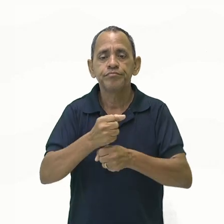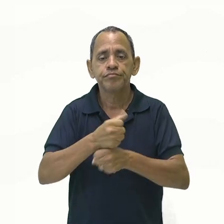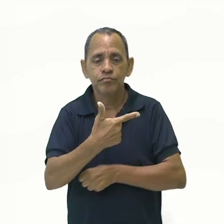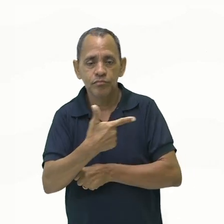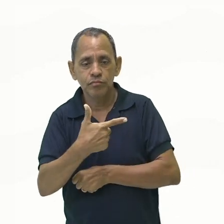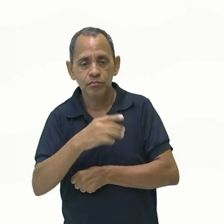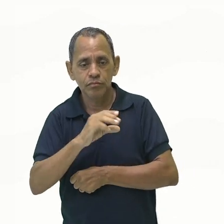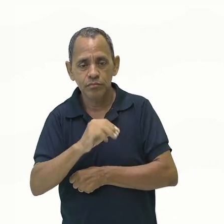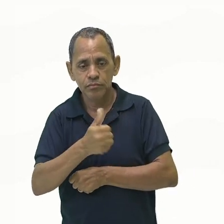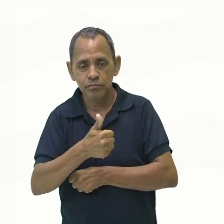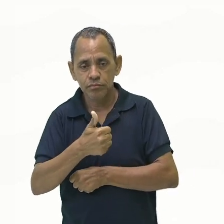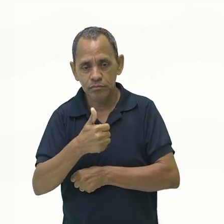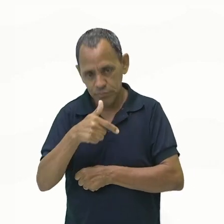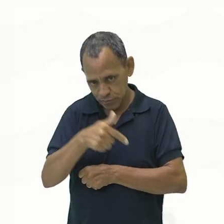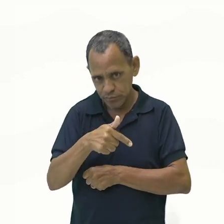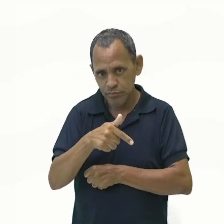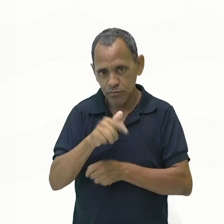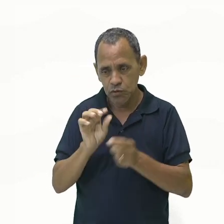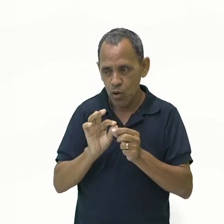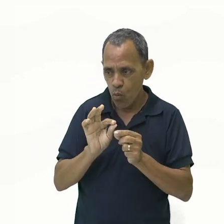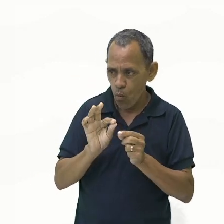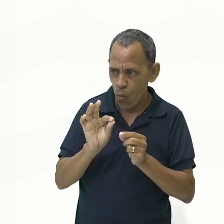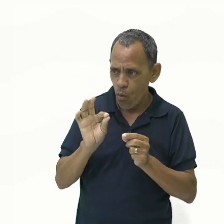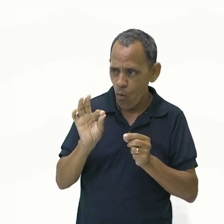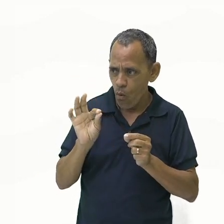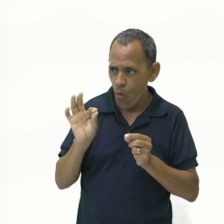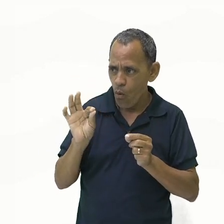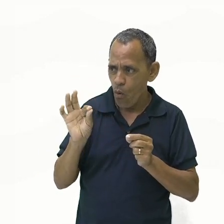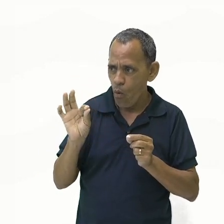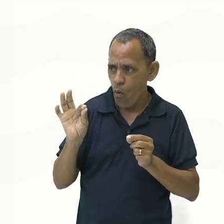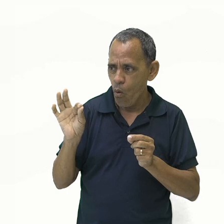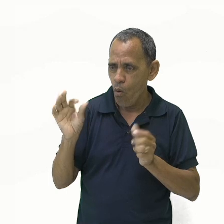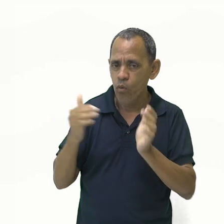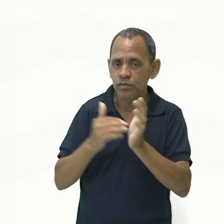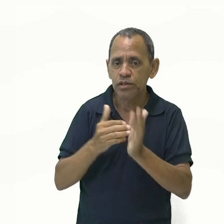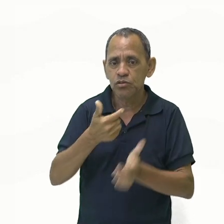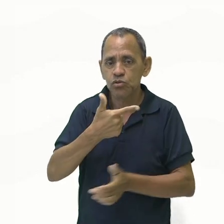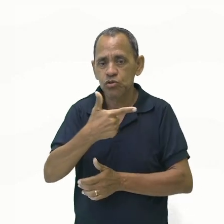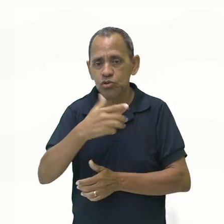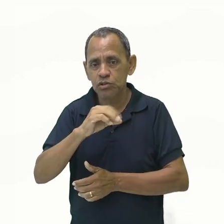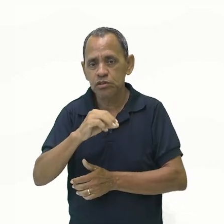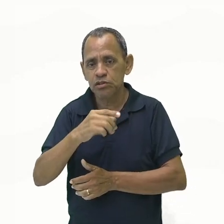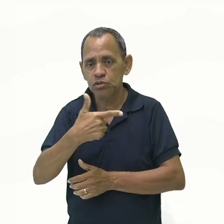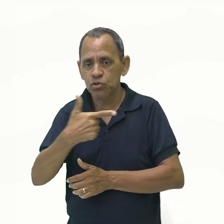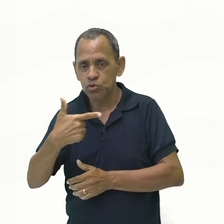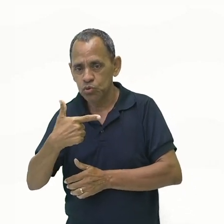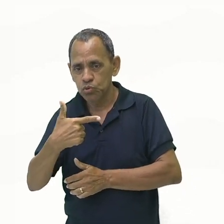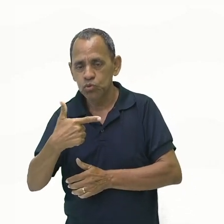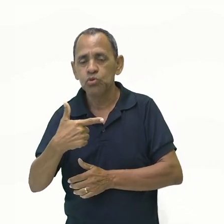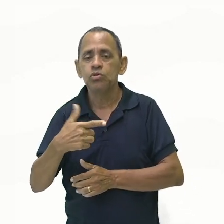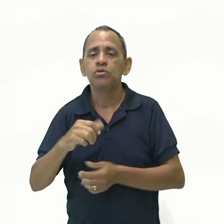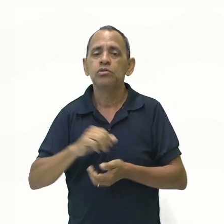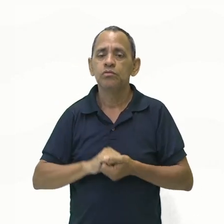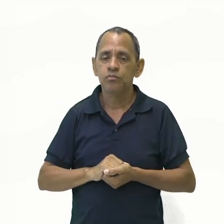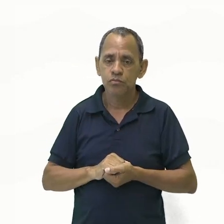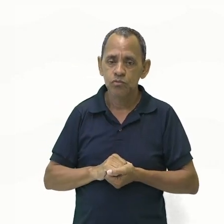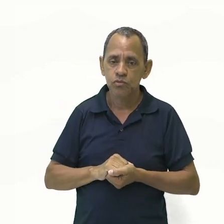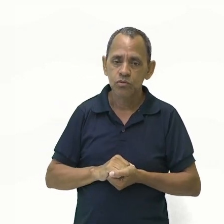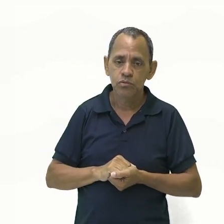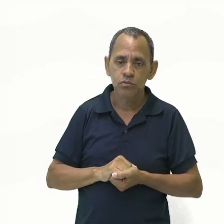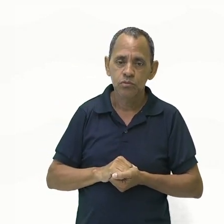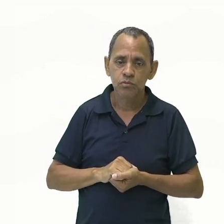11%, e esse número aumentou bastante quando chegou ali 2022, 2023, 2021, né?